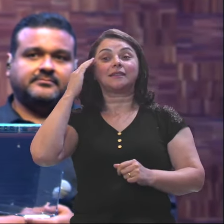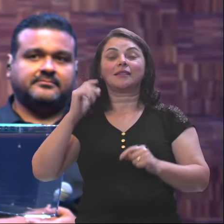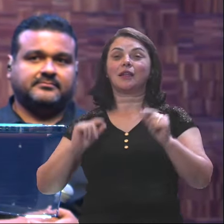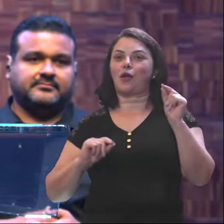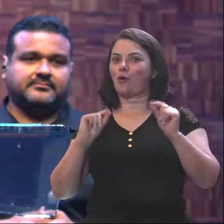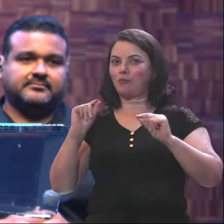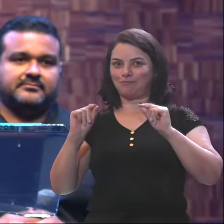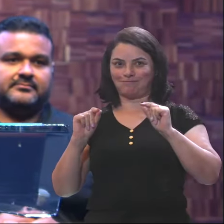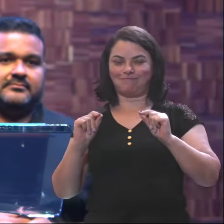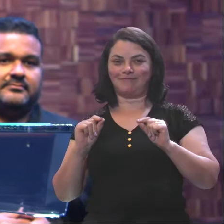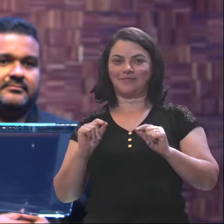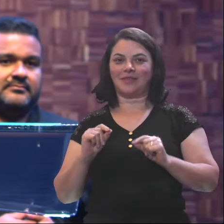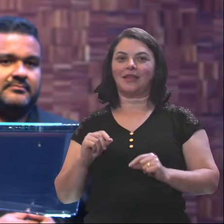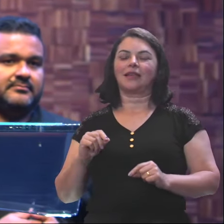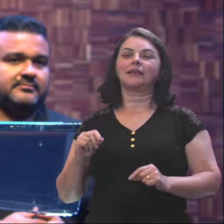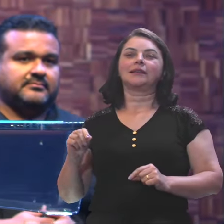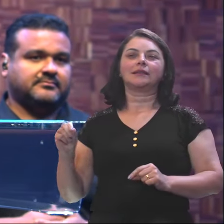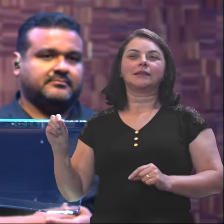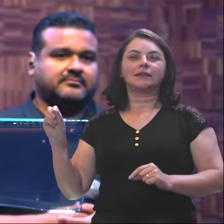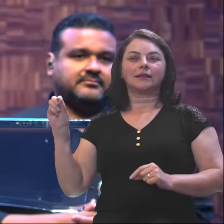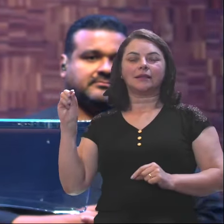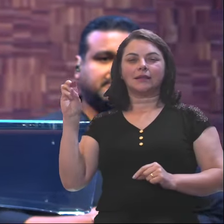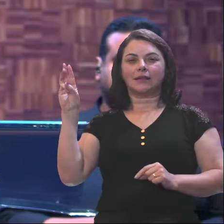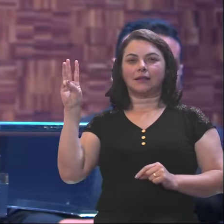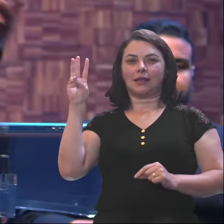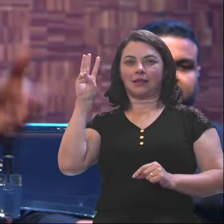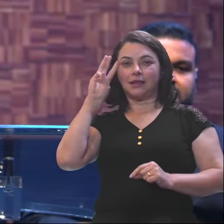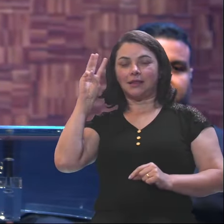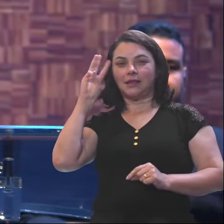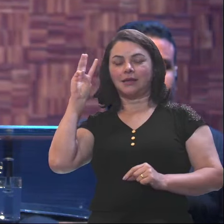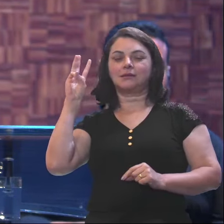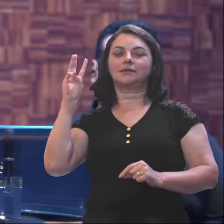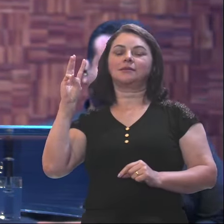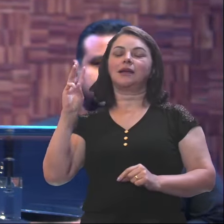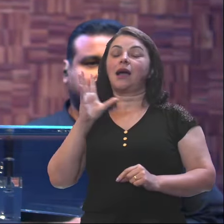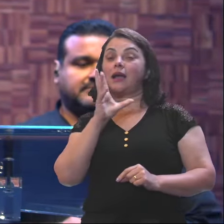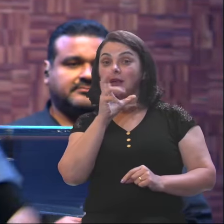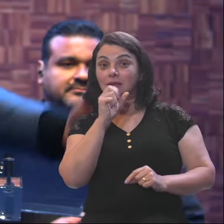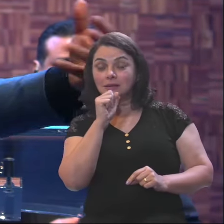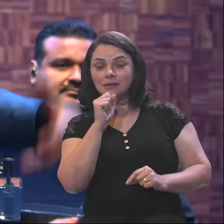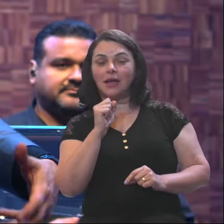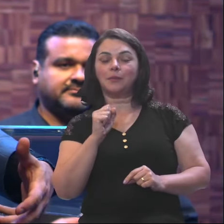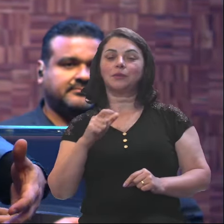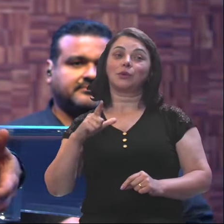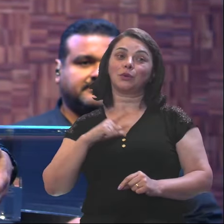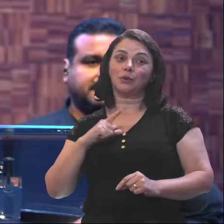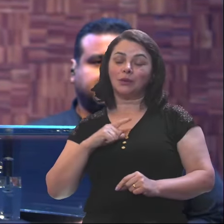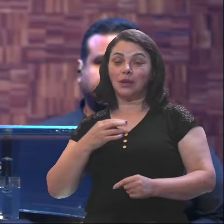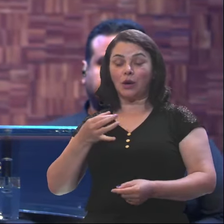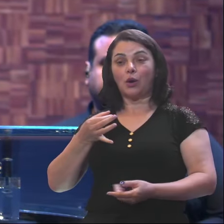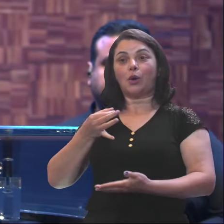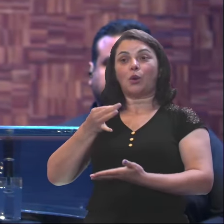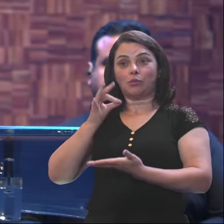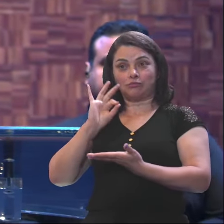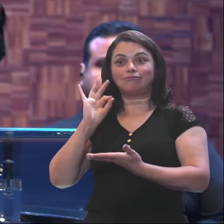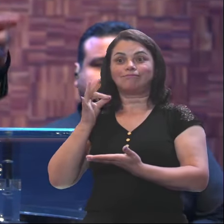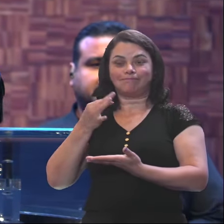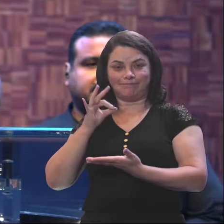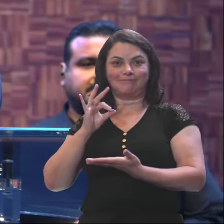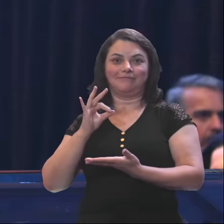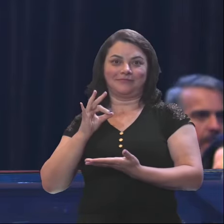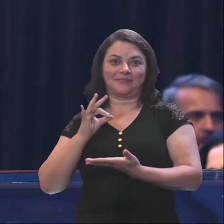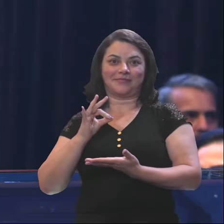Terça-feira e sábado, nós temos um café aqui para te explicar os próximos passos. Se você quiser vir tomar café com a gente, você vai ser